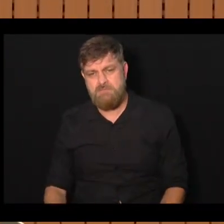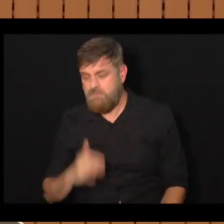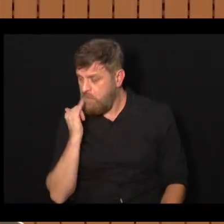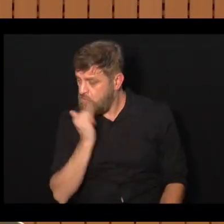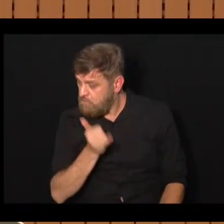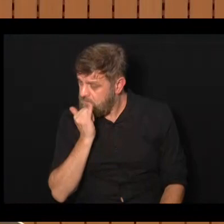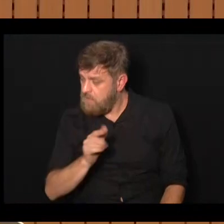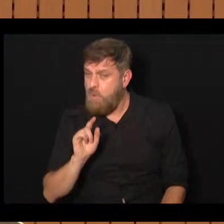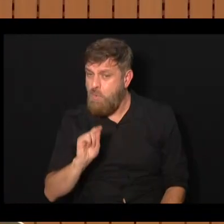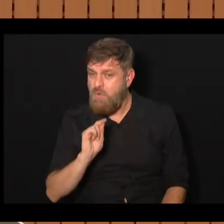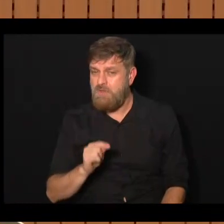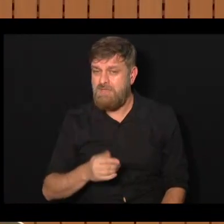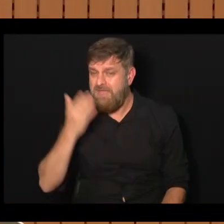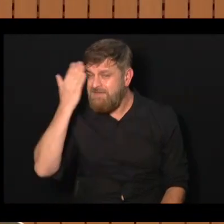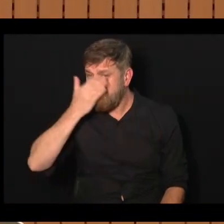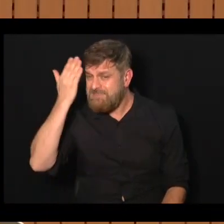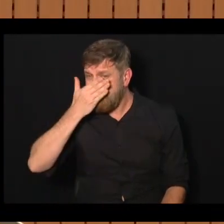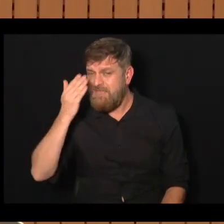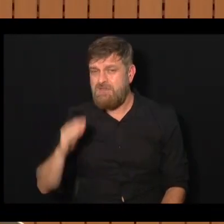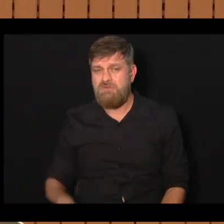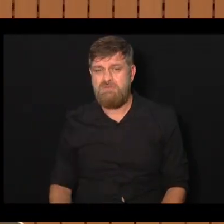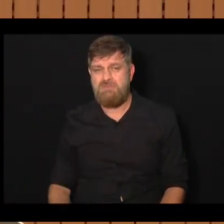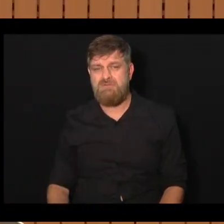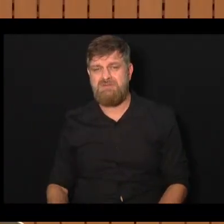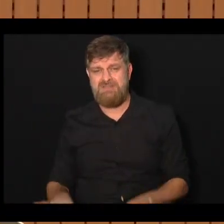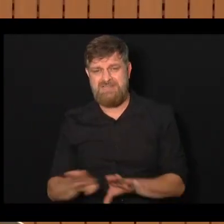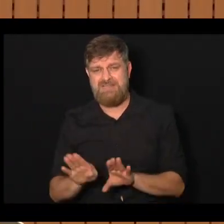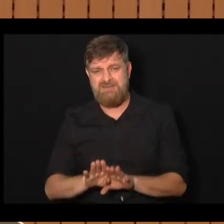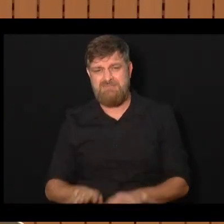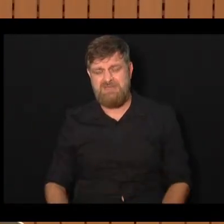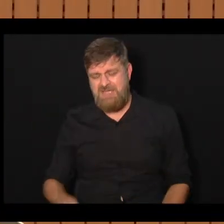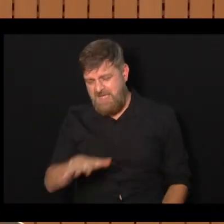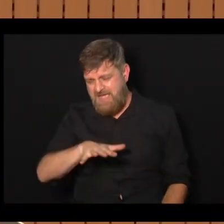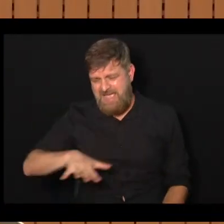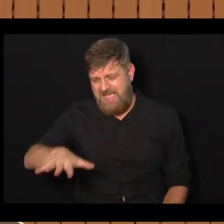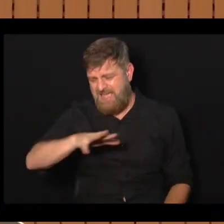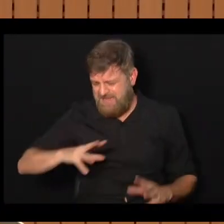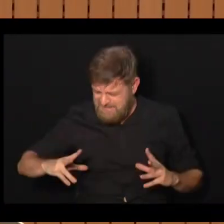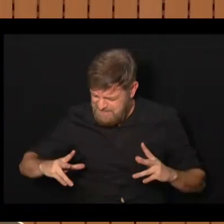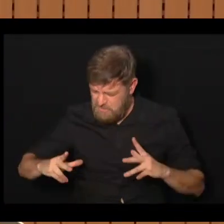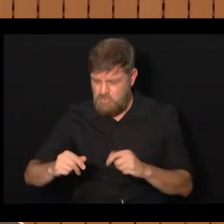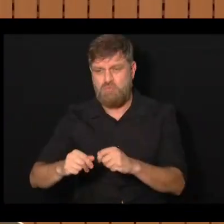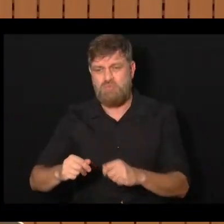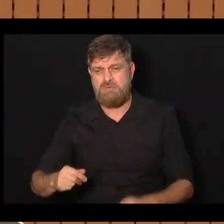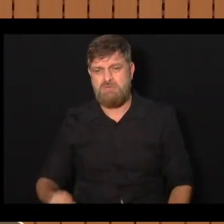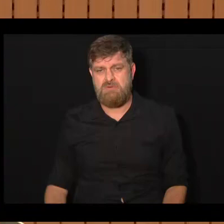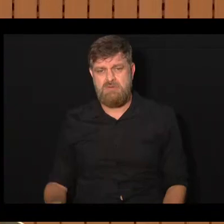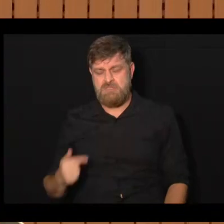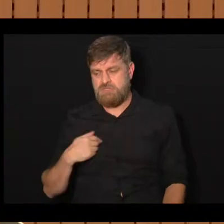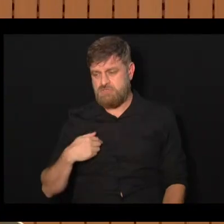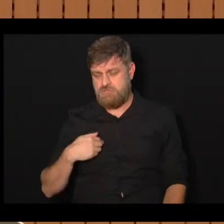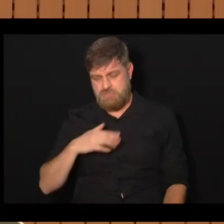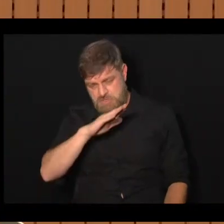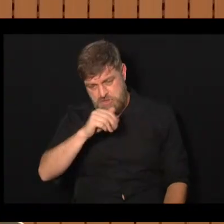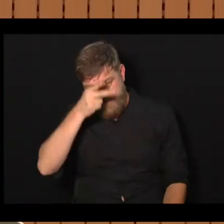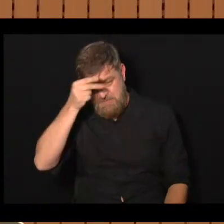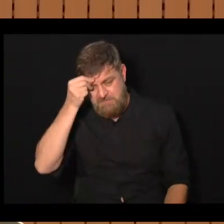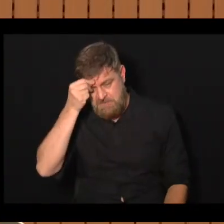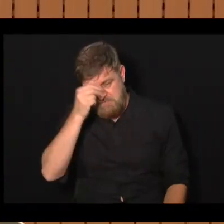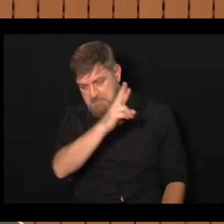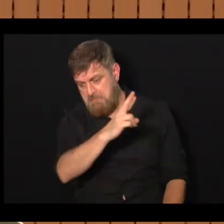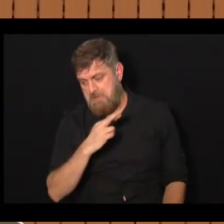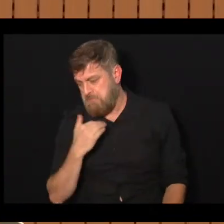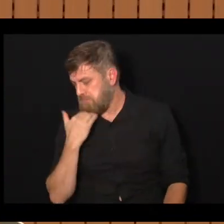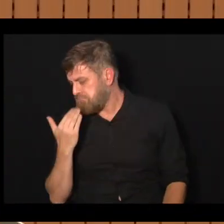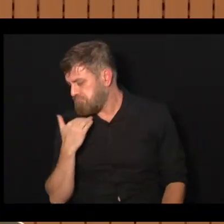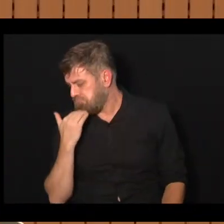falando da questão do deficiente visual, mas é em todas as áreas em que a gente tem procurado a prefeitura, não estamos vendo